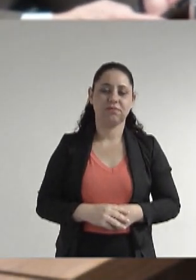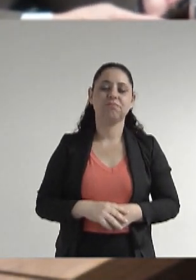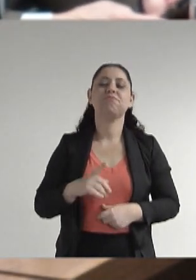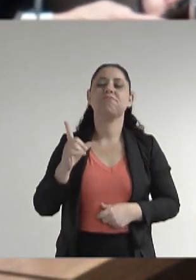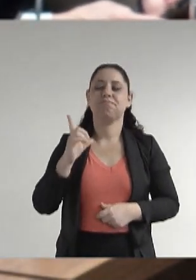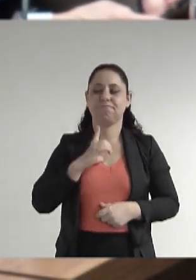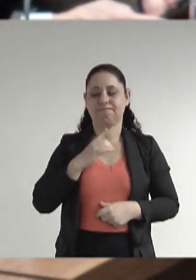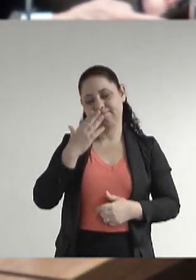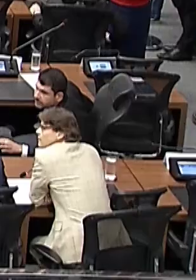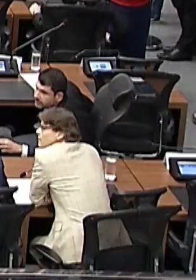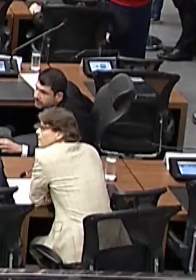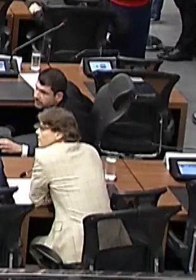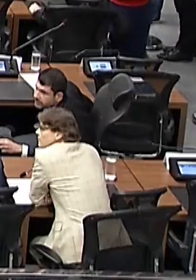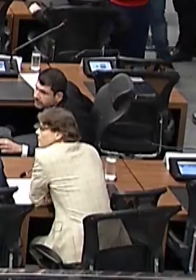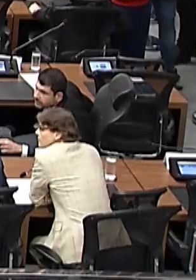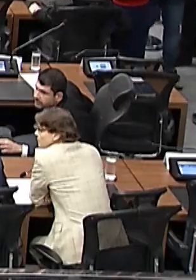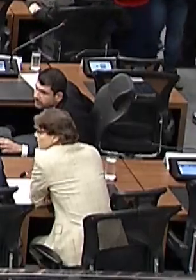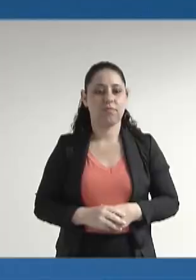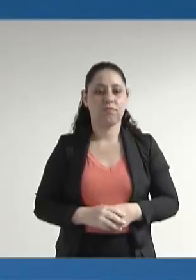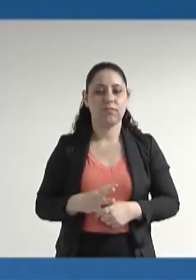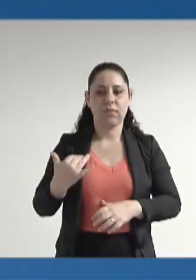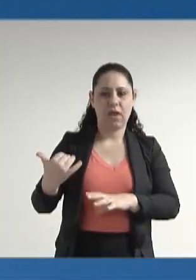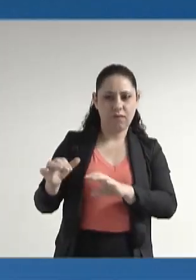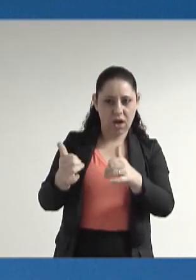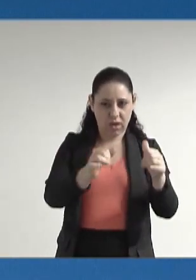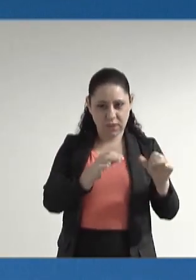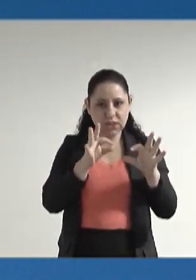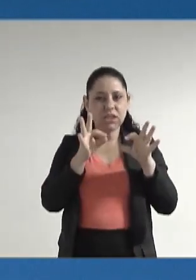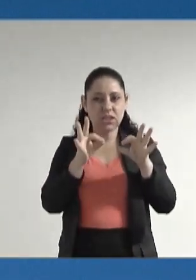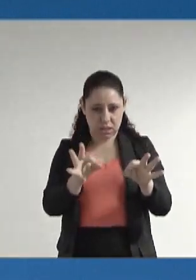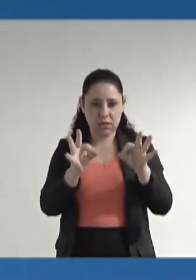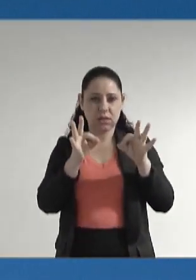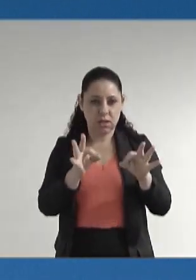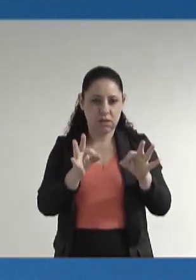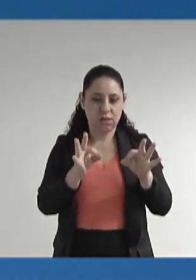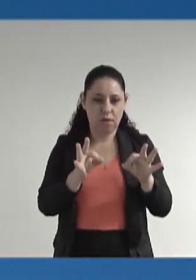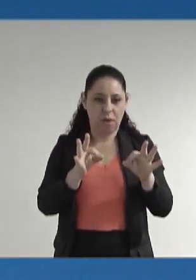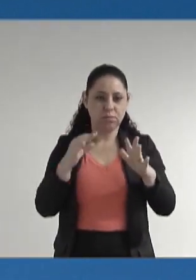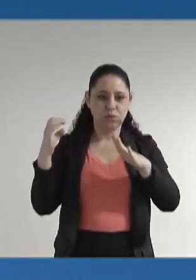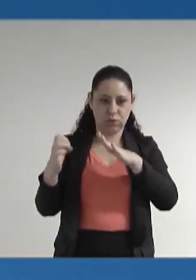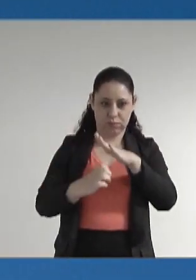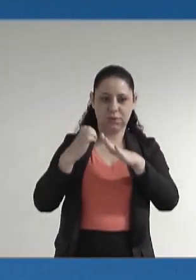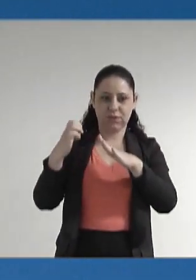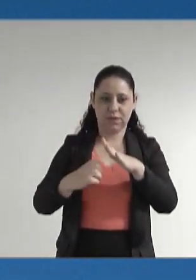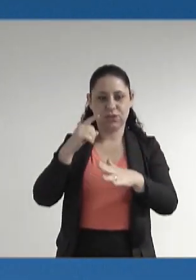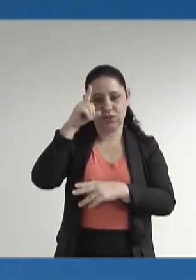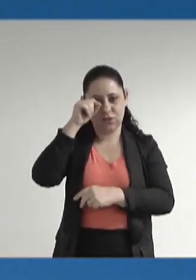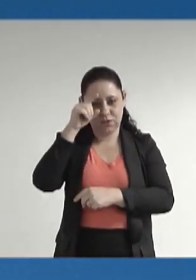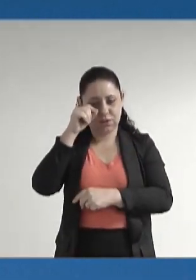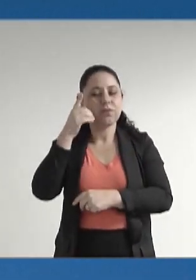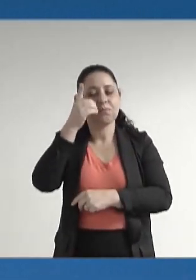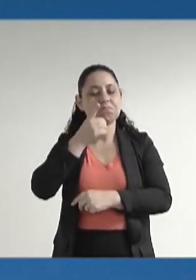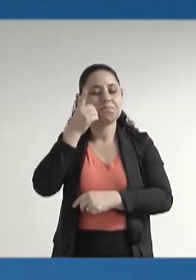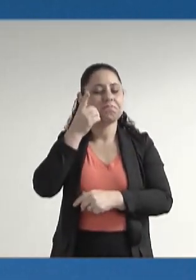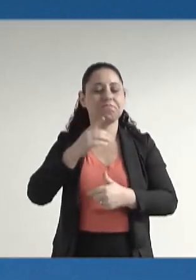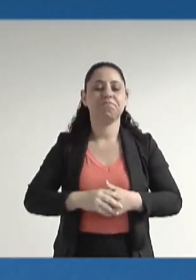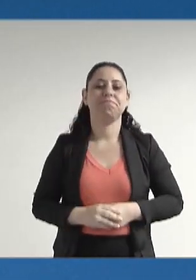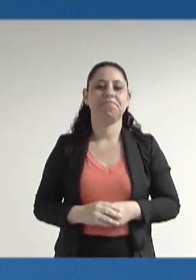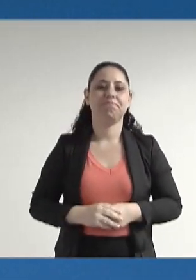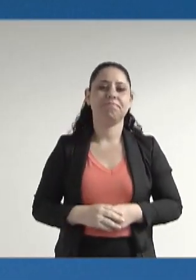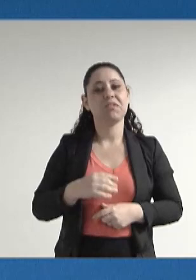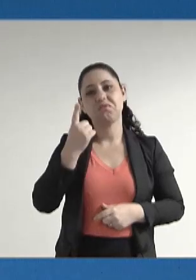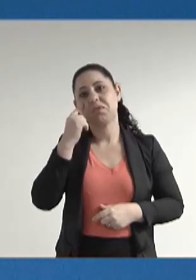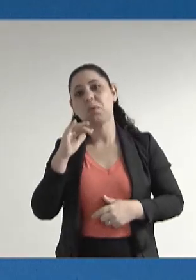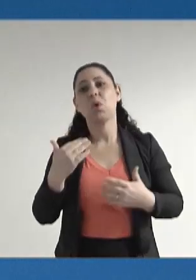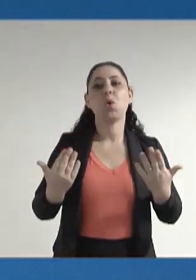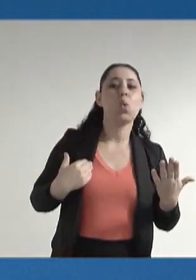Brasil. Obrigado. Obrigado, gente. A gente vai analisar todos, com certeza, com o meu empresário, deputado Gerson Claro, e vamos